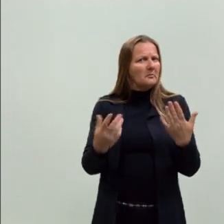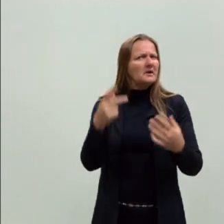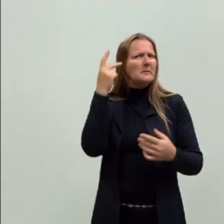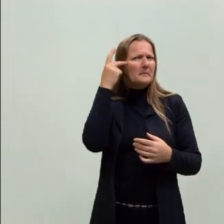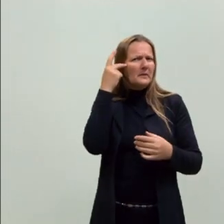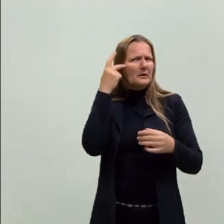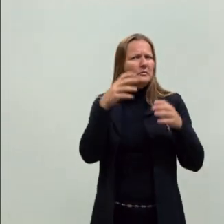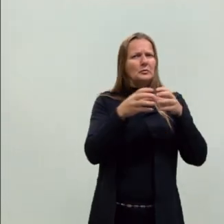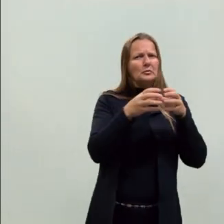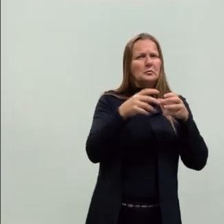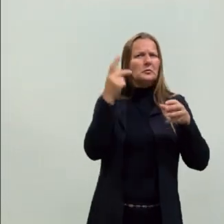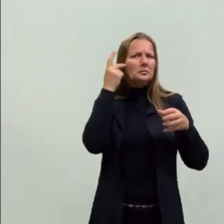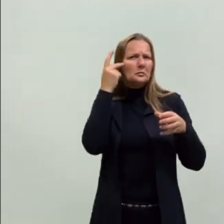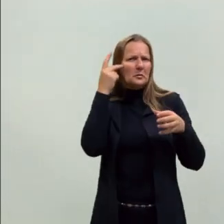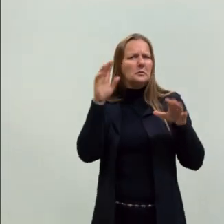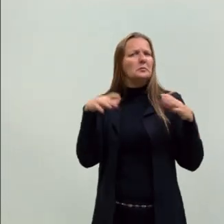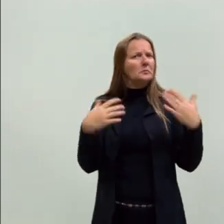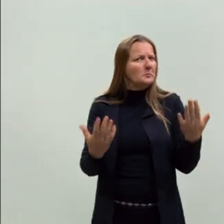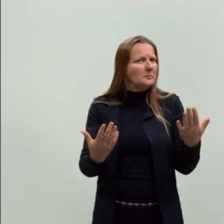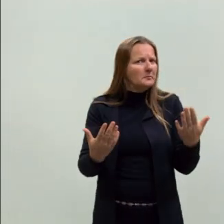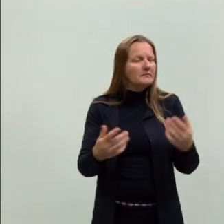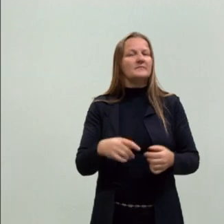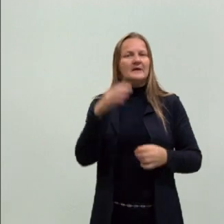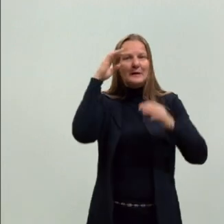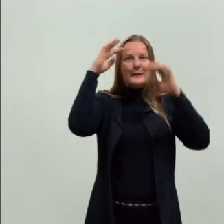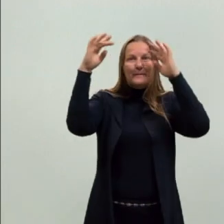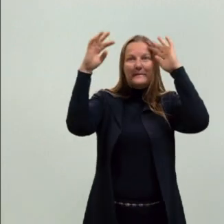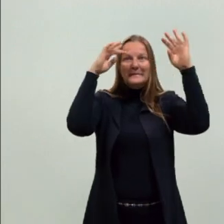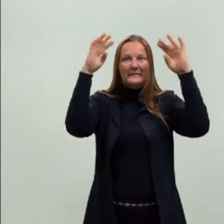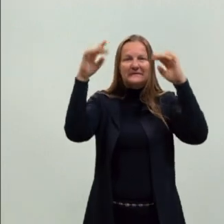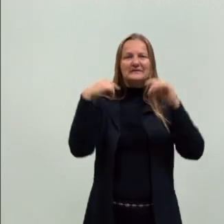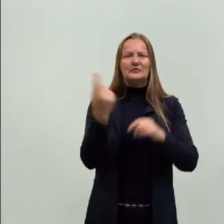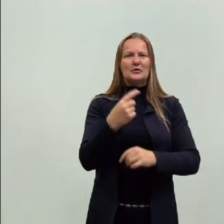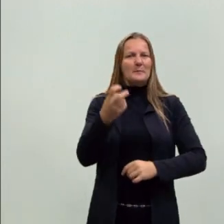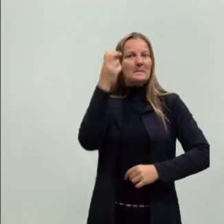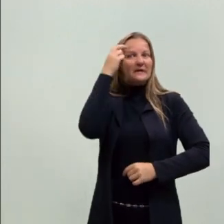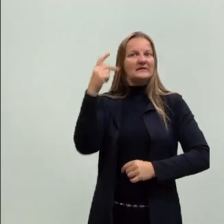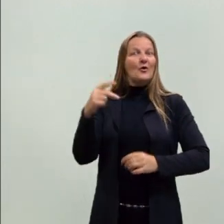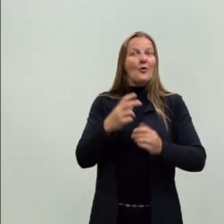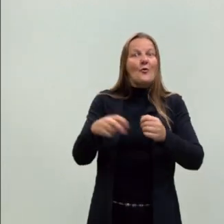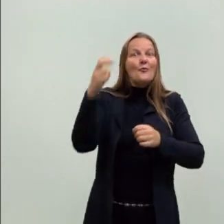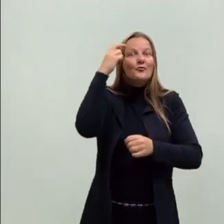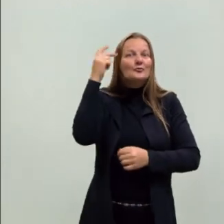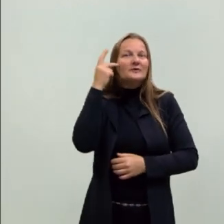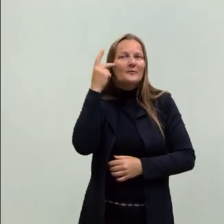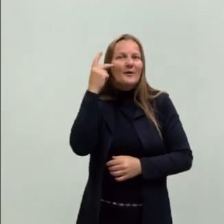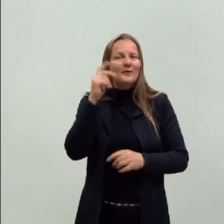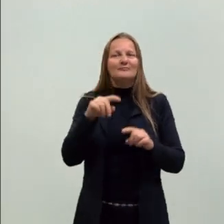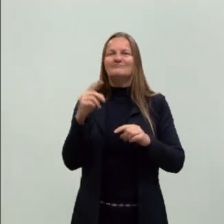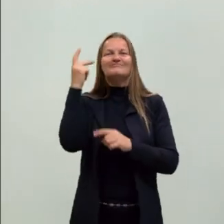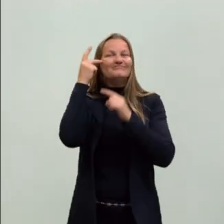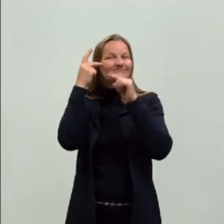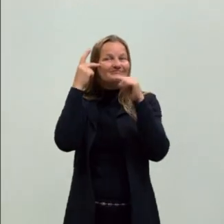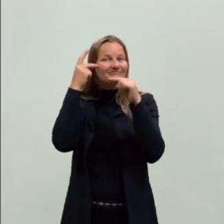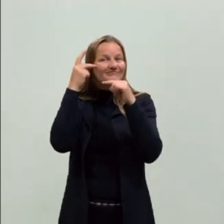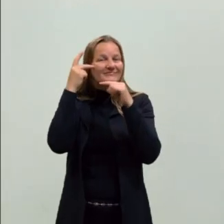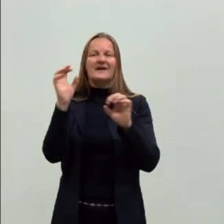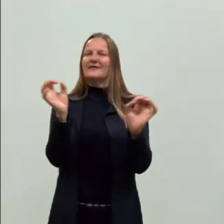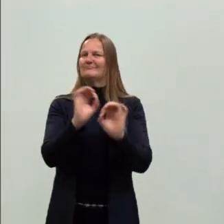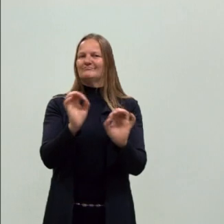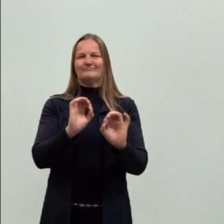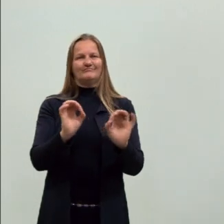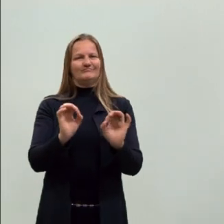imagina né eles com aquele sotaque de São Paulo tendo uma cultura né se vendo como um povo Paulista e eles vão se viram dessa